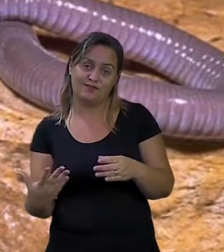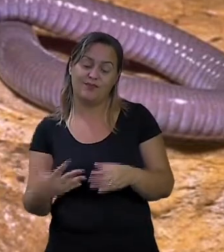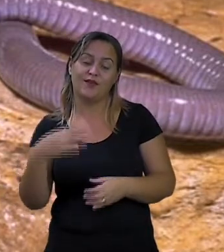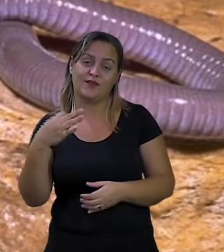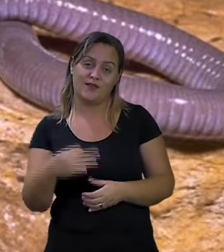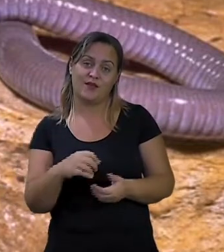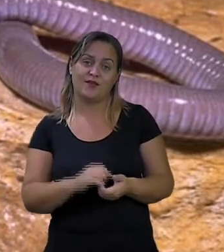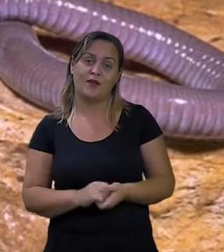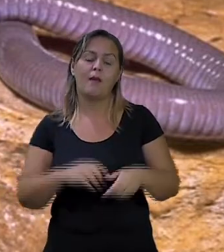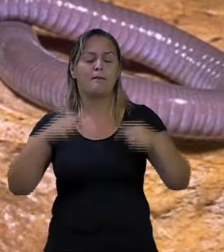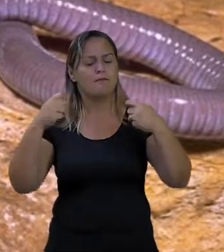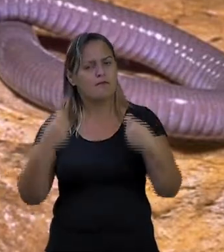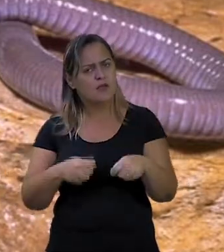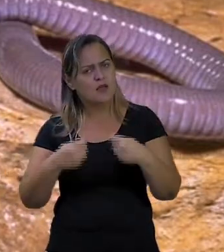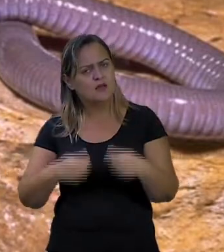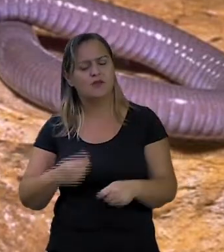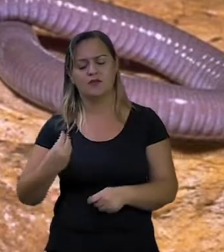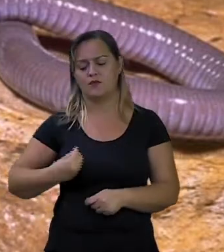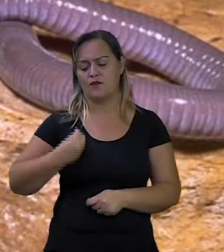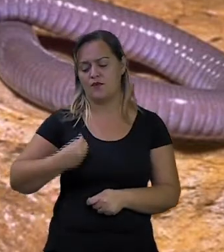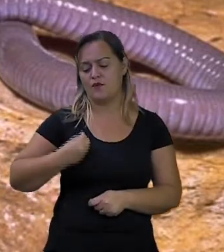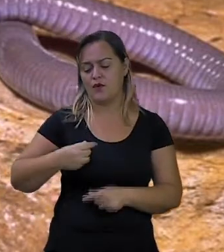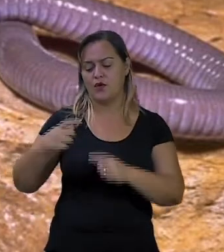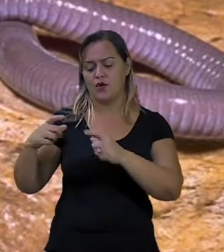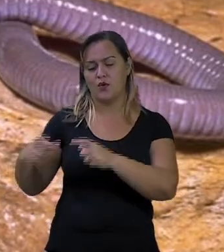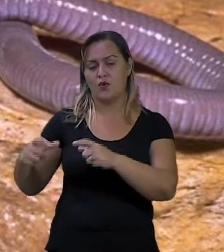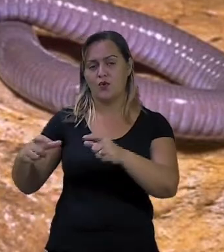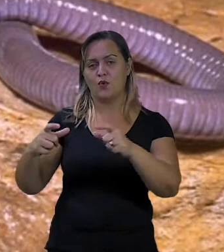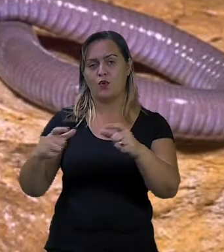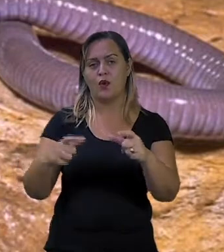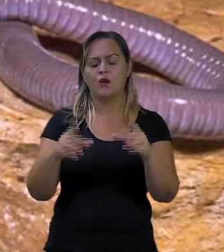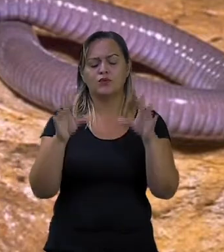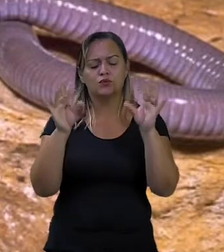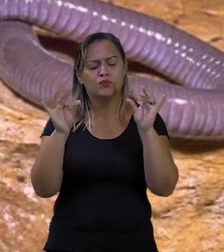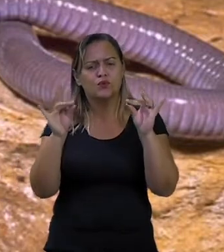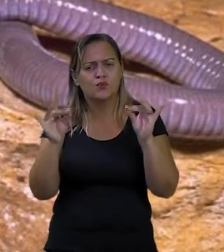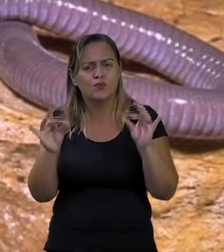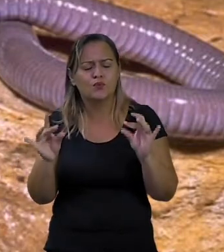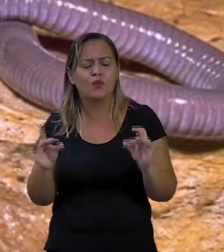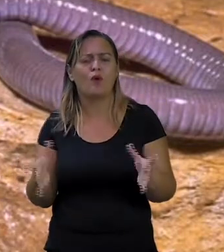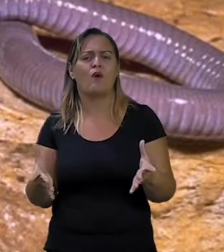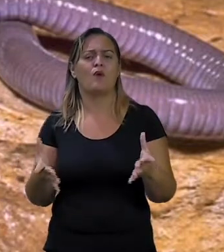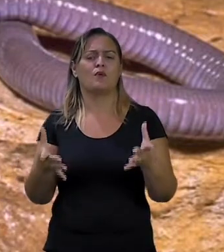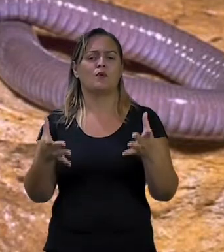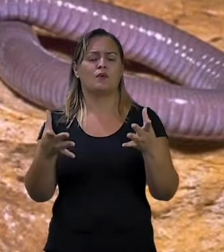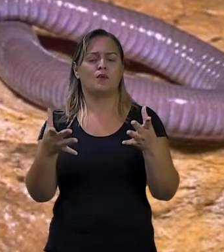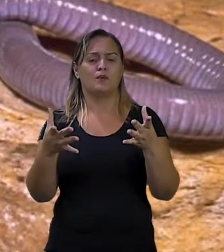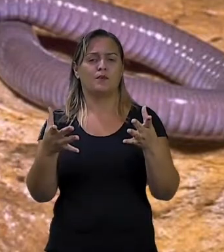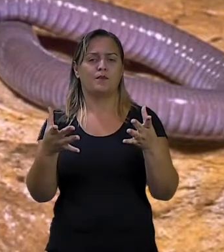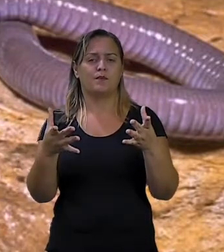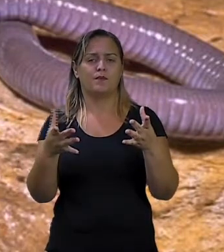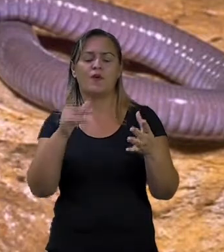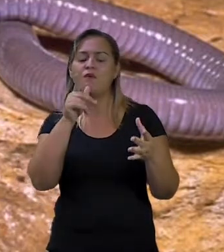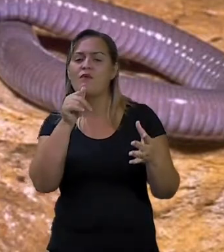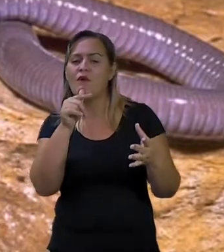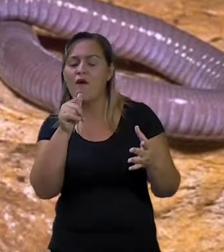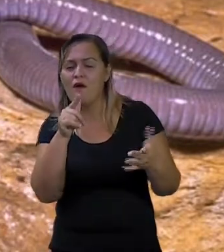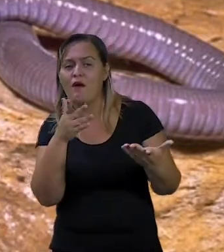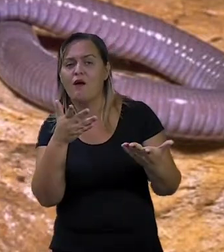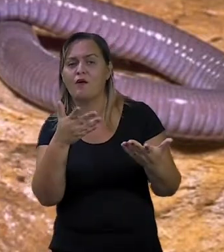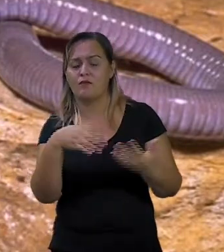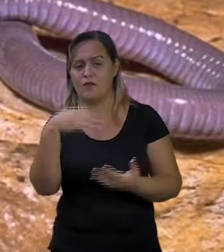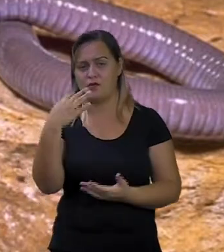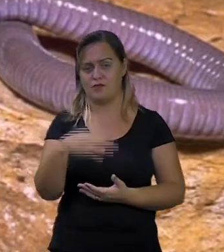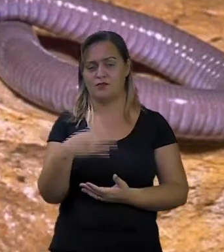certas espécies os ovos se desenvolvem no ambiente. A fecundação acontece dentro, mas os ovos depois